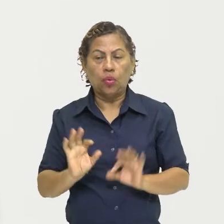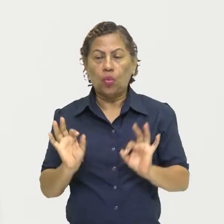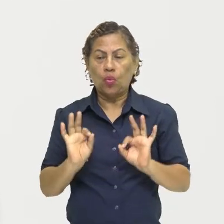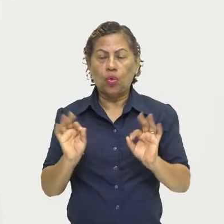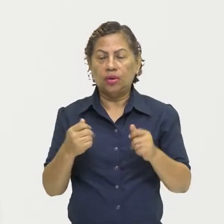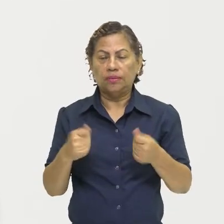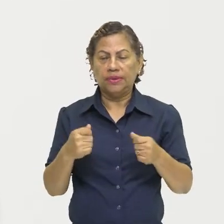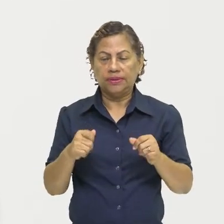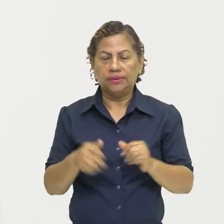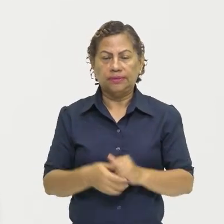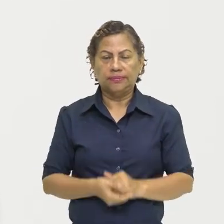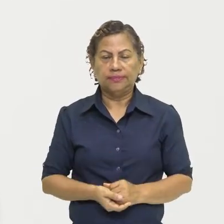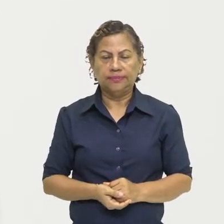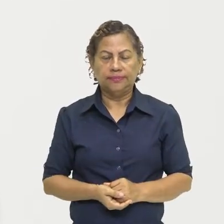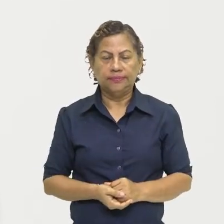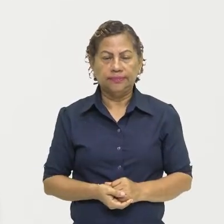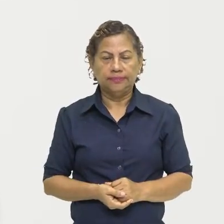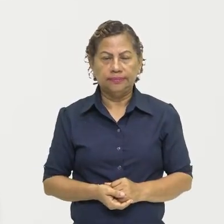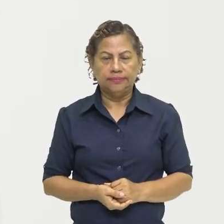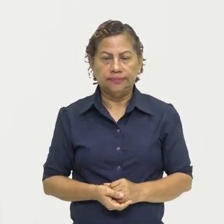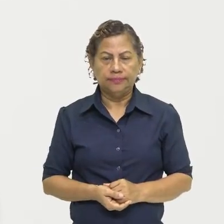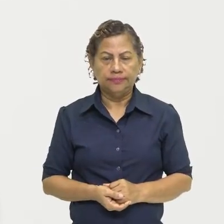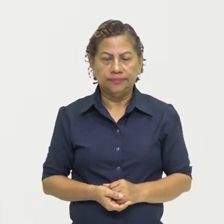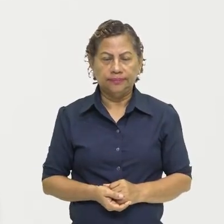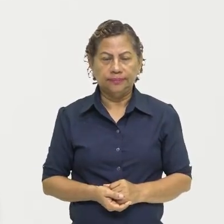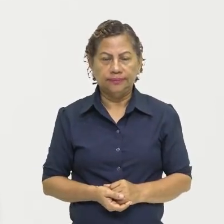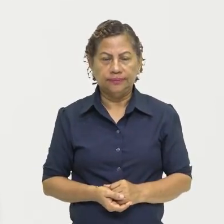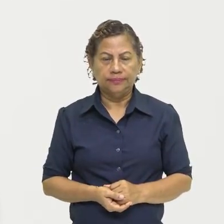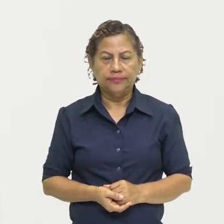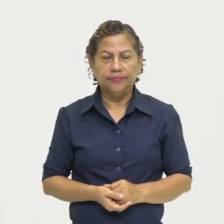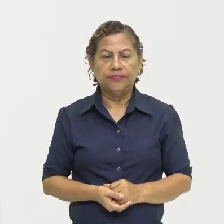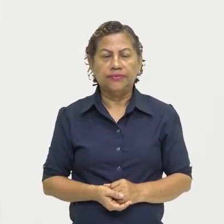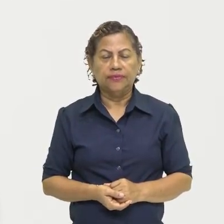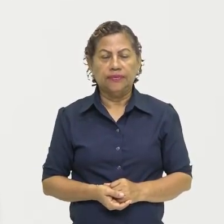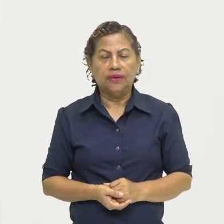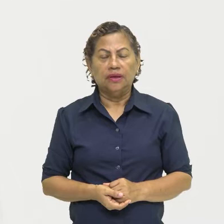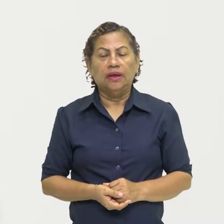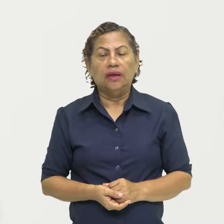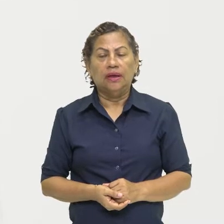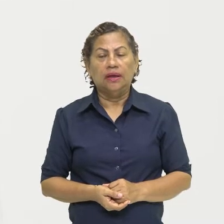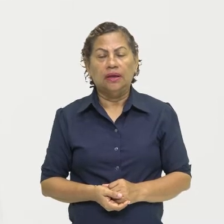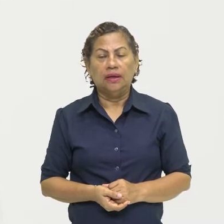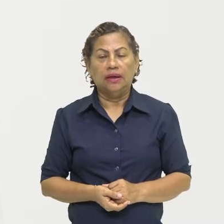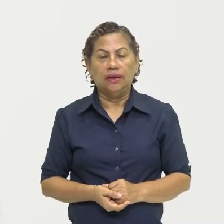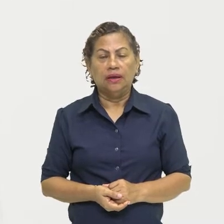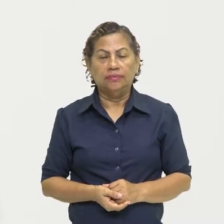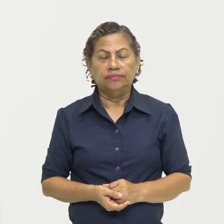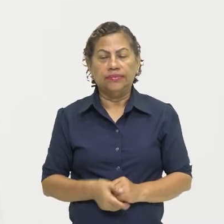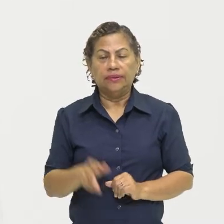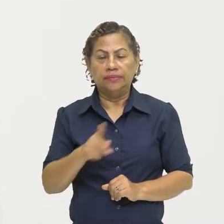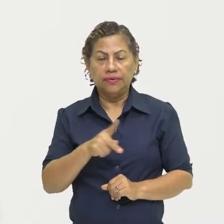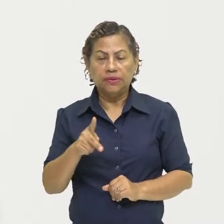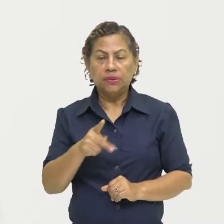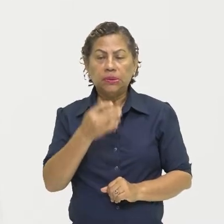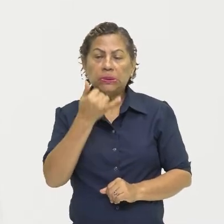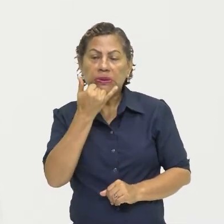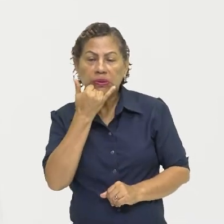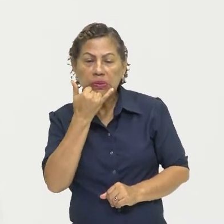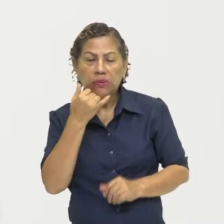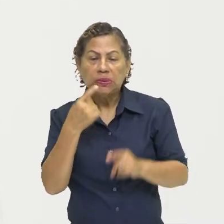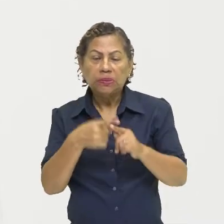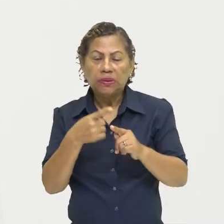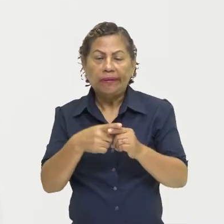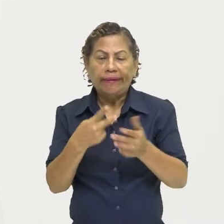preposição. Aliás, na letra C, ele pede sim a preposição, porque pertence a